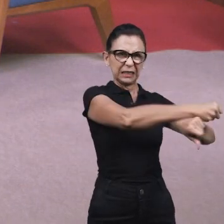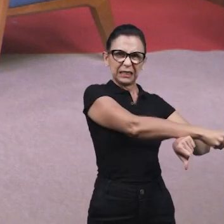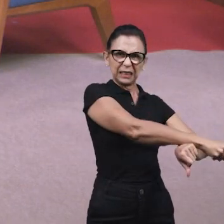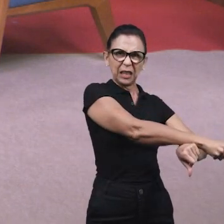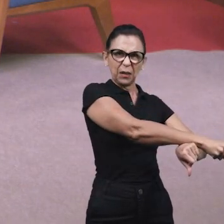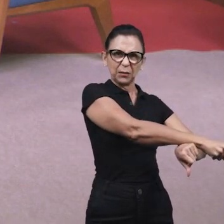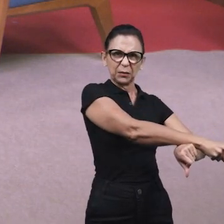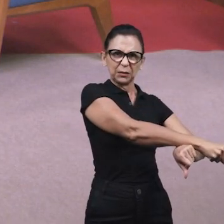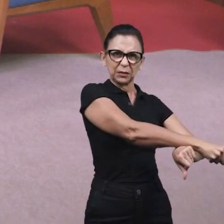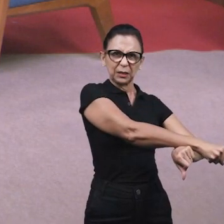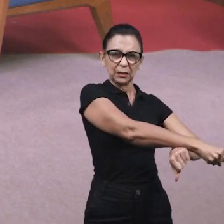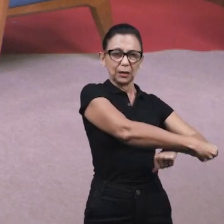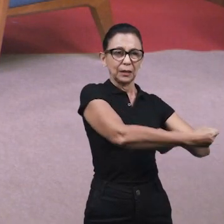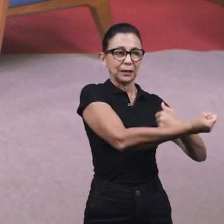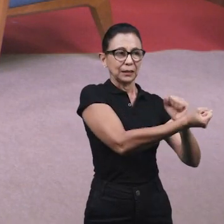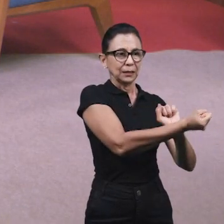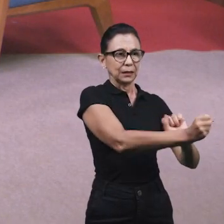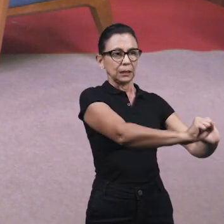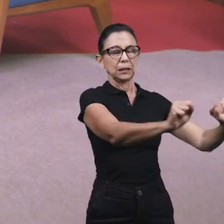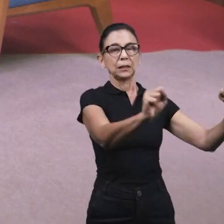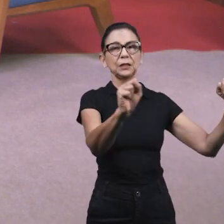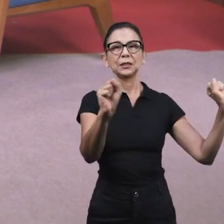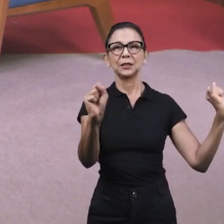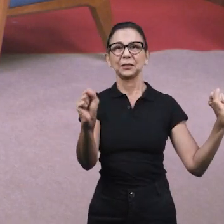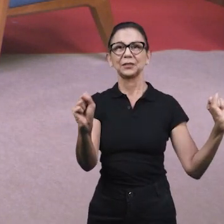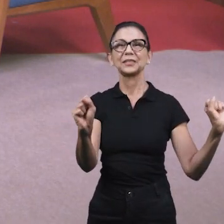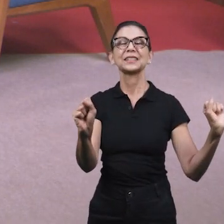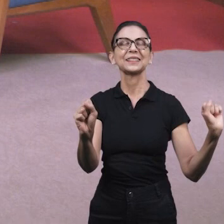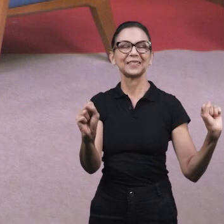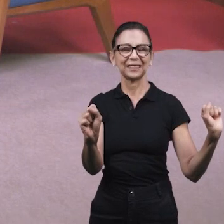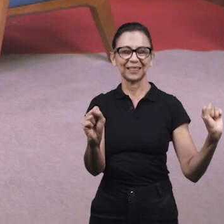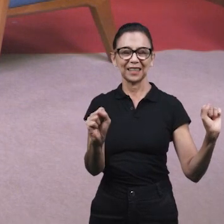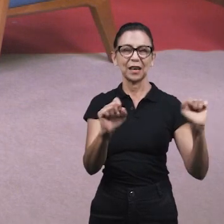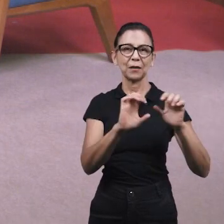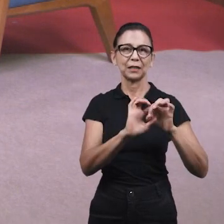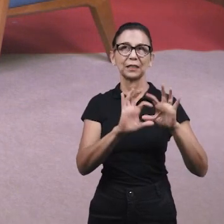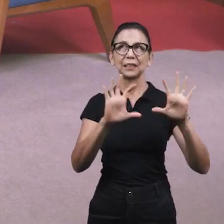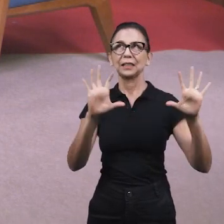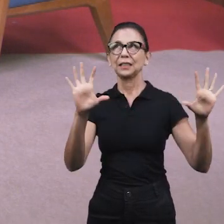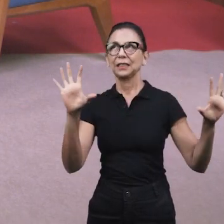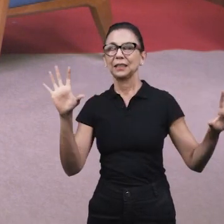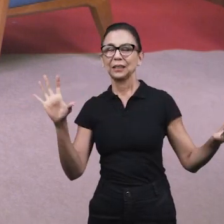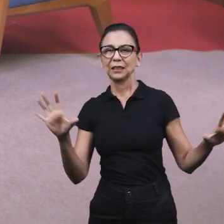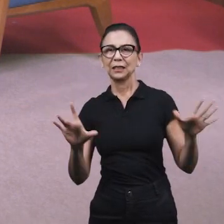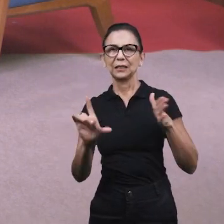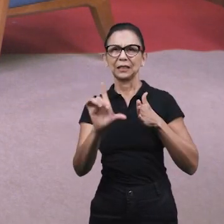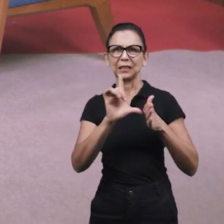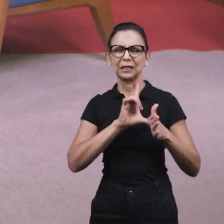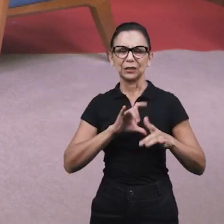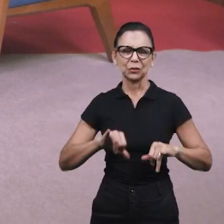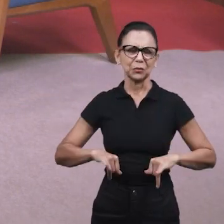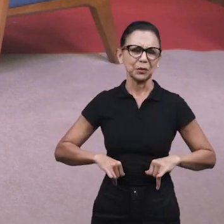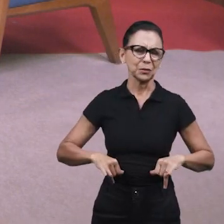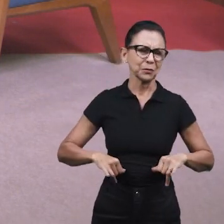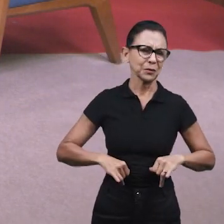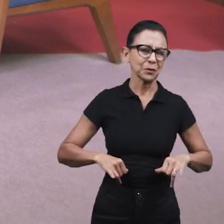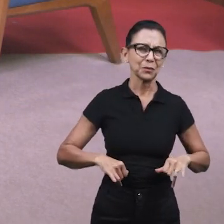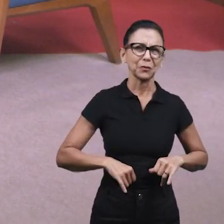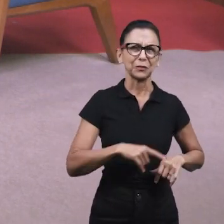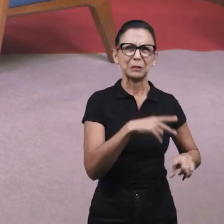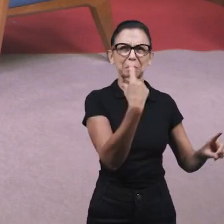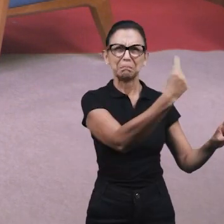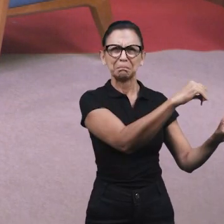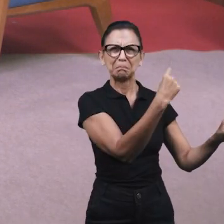né, agora era um povo livre. O povo que andava em trevas viu uma grande luz, né? Então a gente